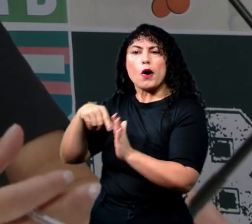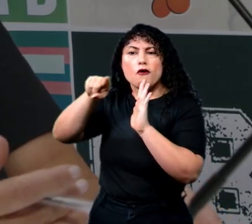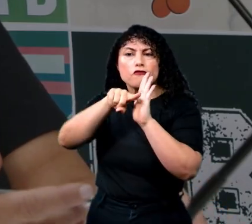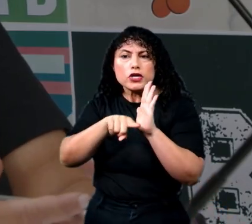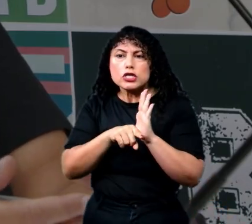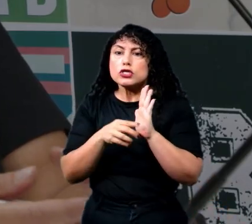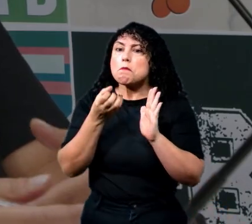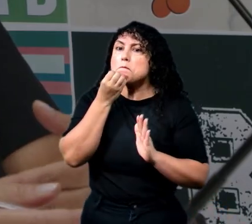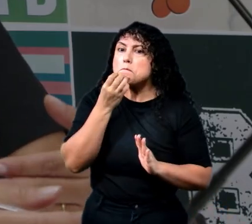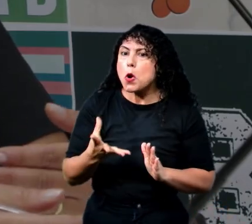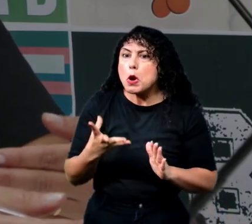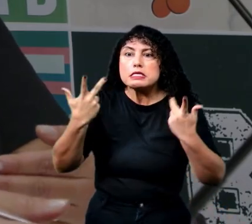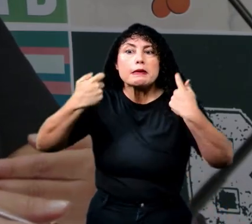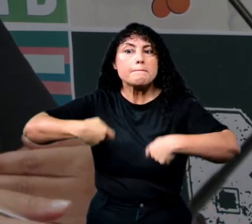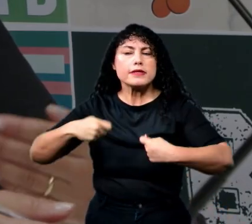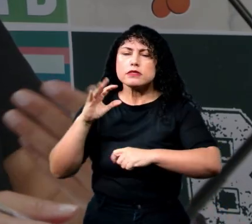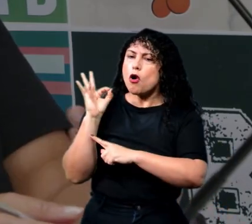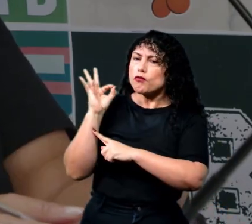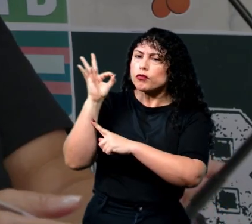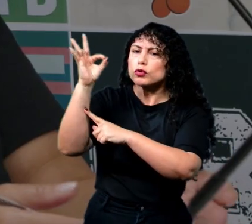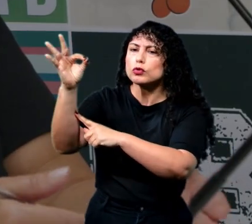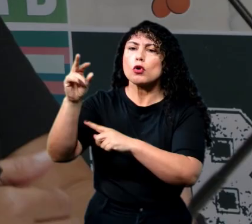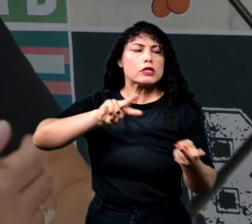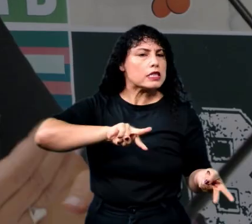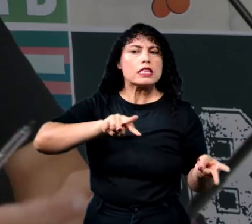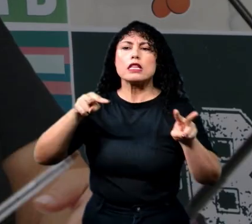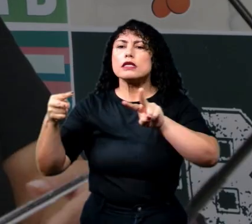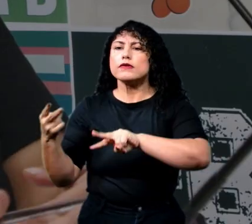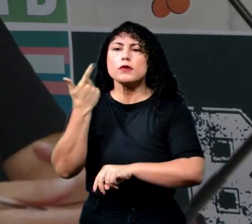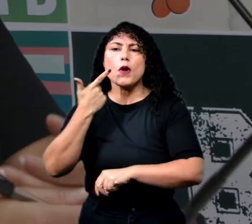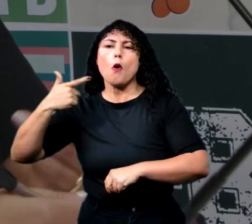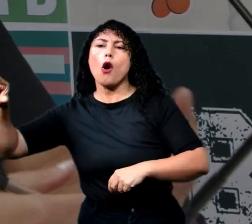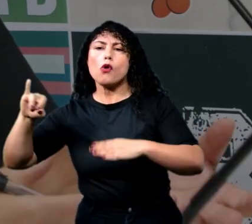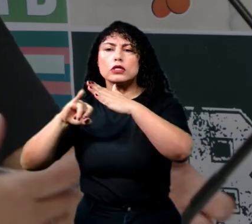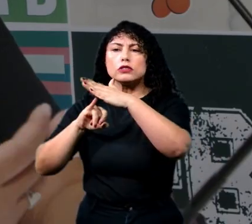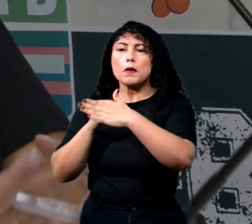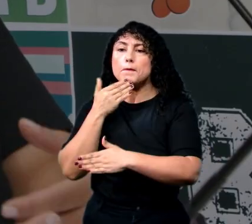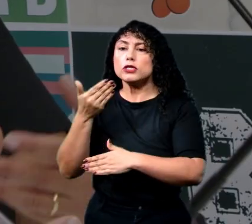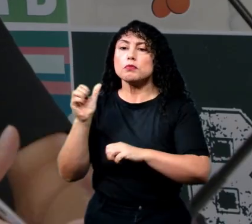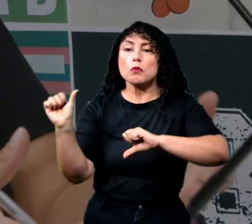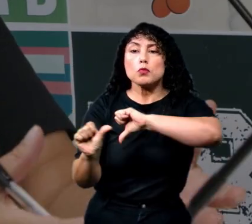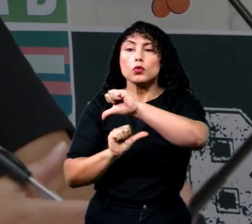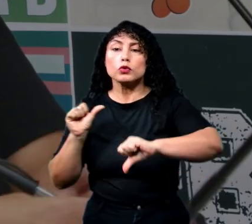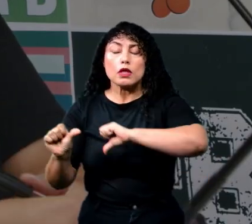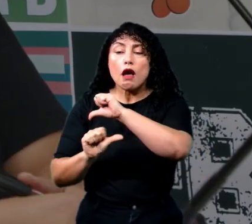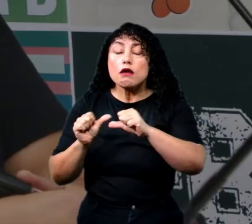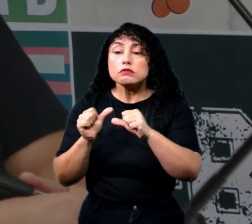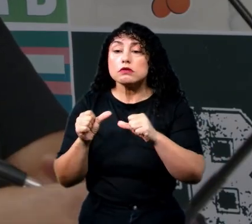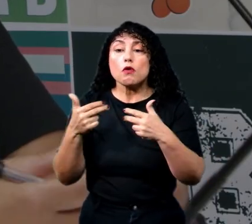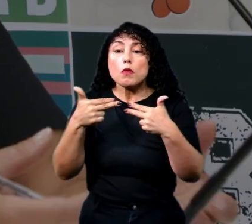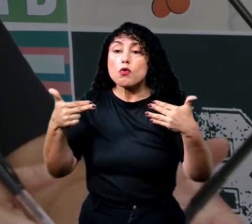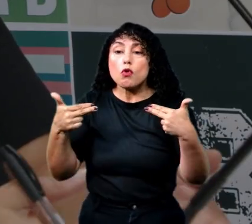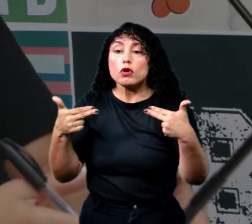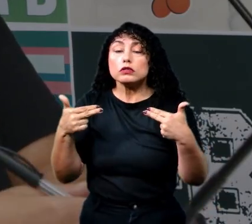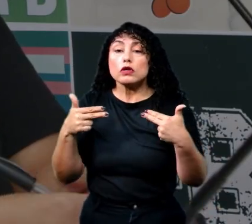para, se ele caso precisar se transferir para outra instituição, né, pedir uma remoção, alguma coisa assim, ou